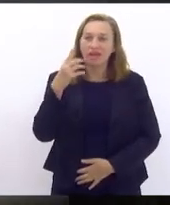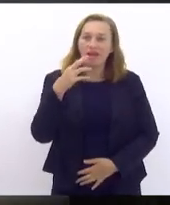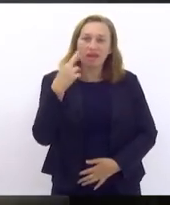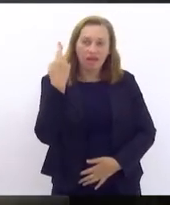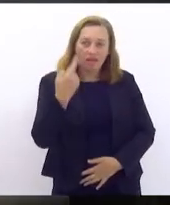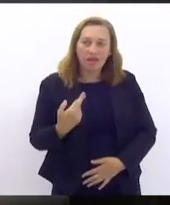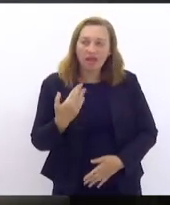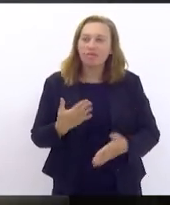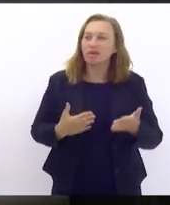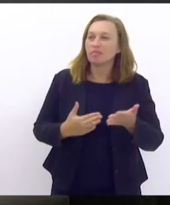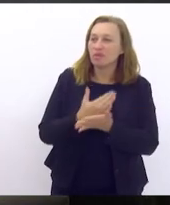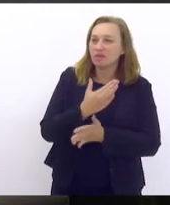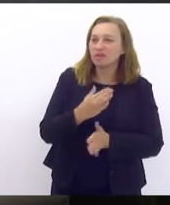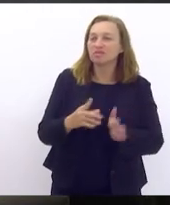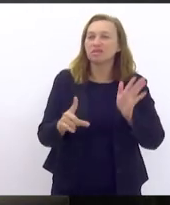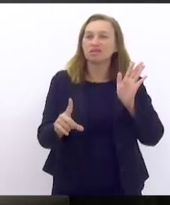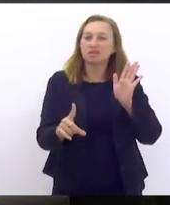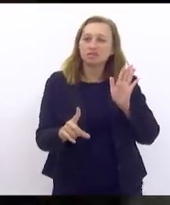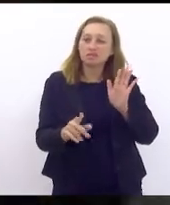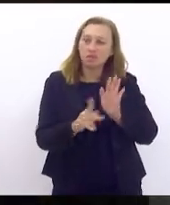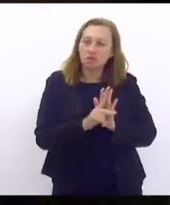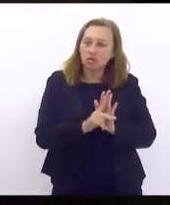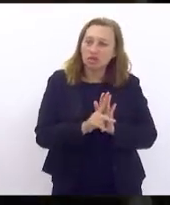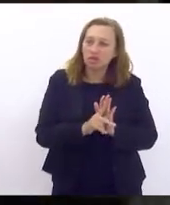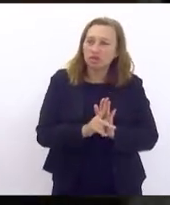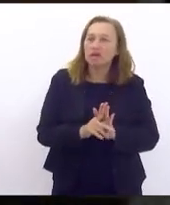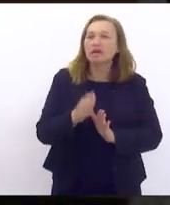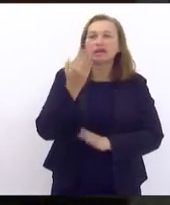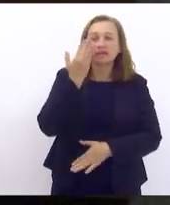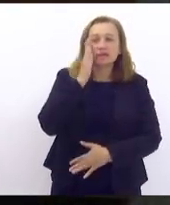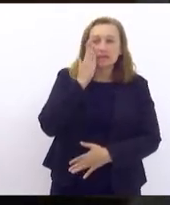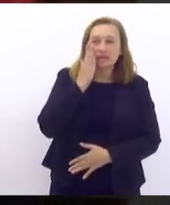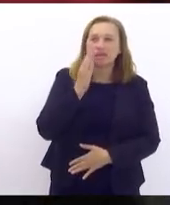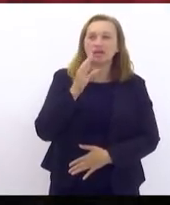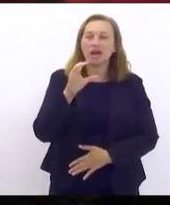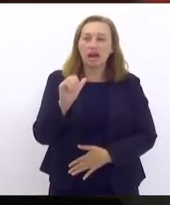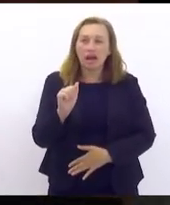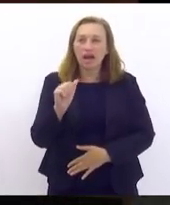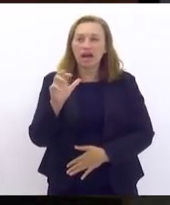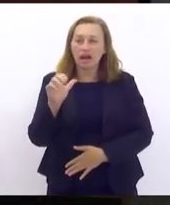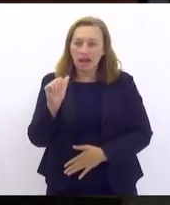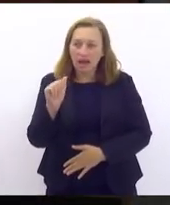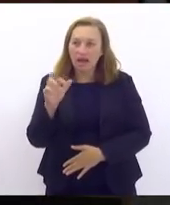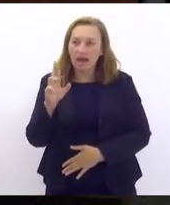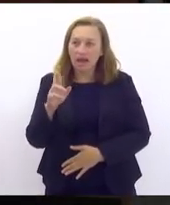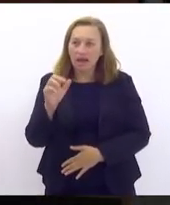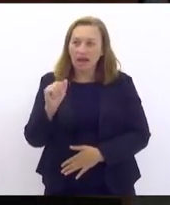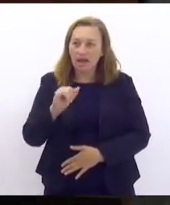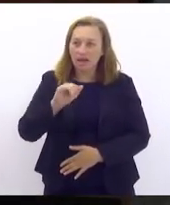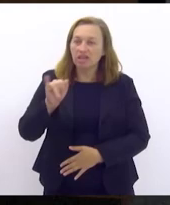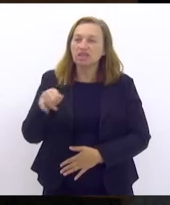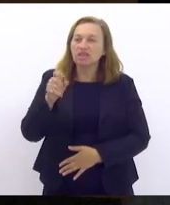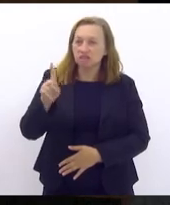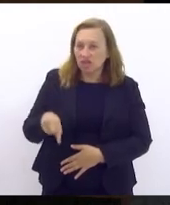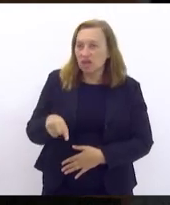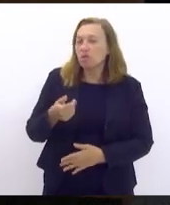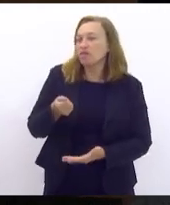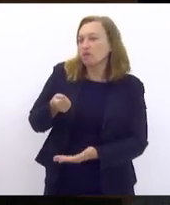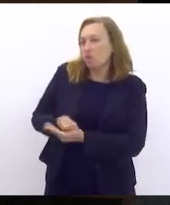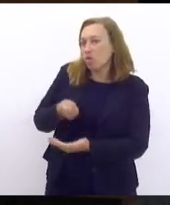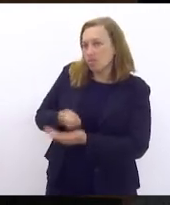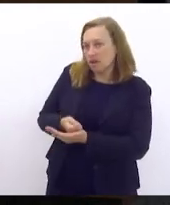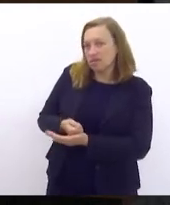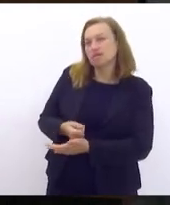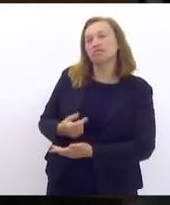pela aprovação desse projeto. Entendo o acarajé, as vendedoras de acarajé, mas queria fazer uma cobrança para